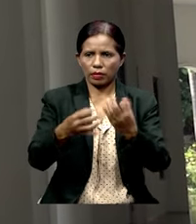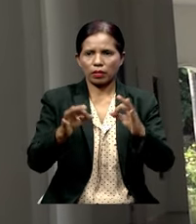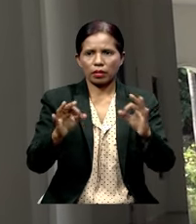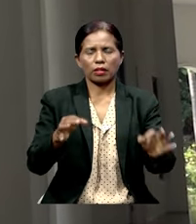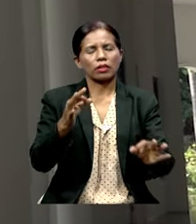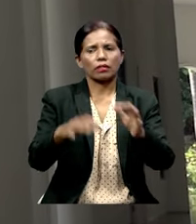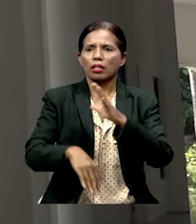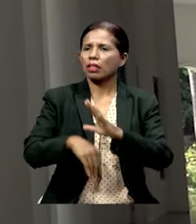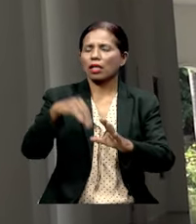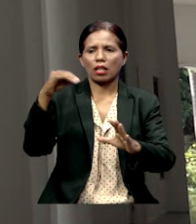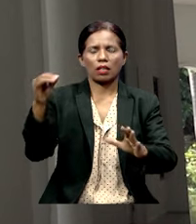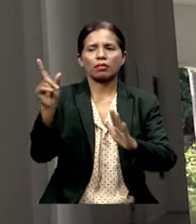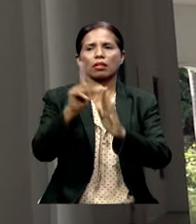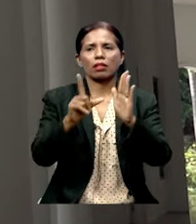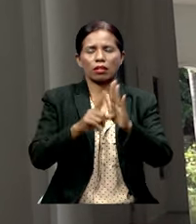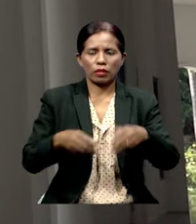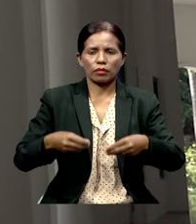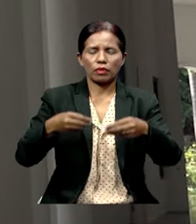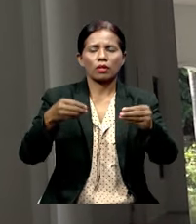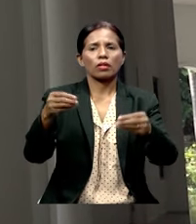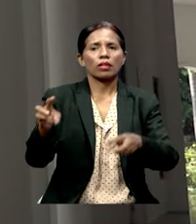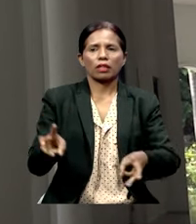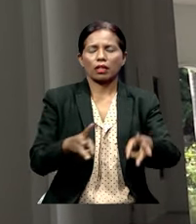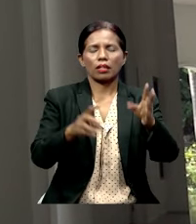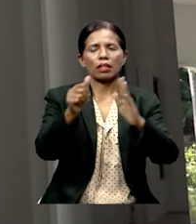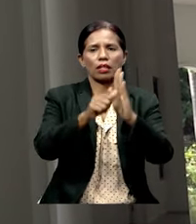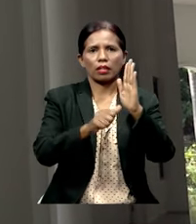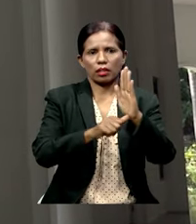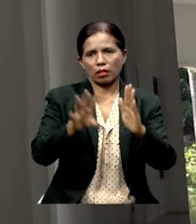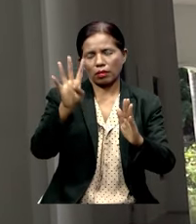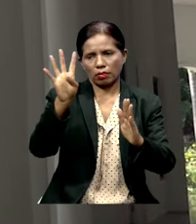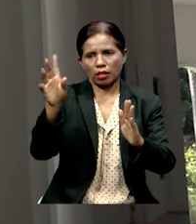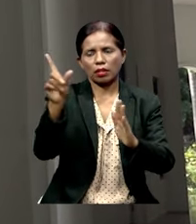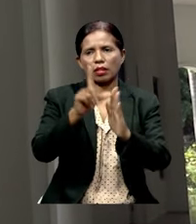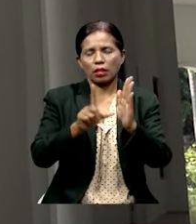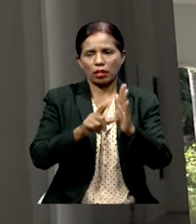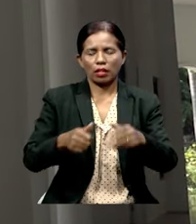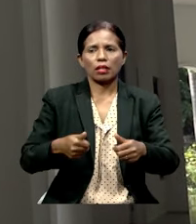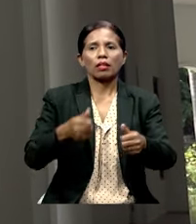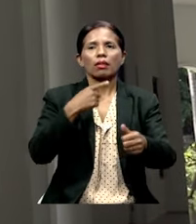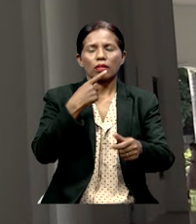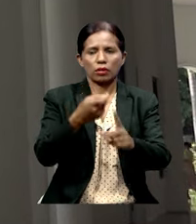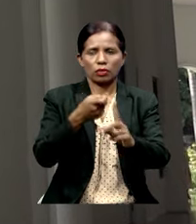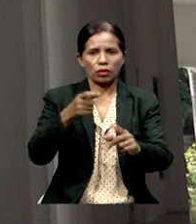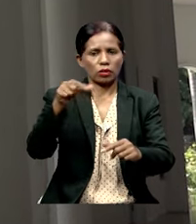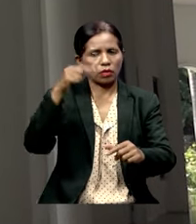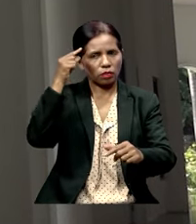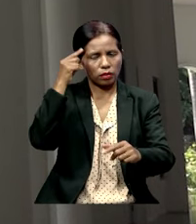senhor resignam lei fodal angela e artigo 4 lei existência autoridade de tutela do governo central